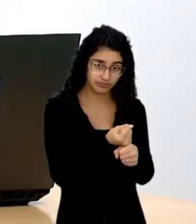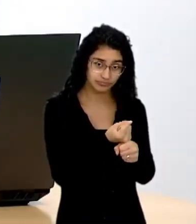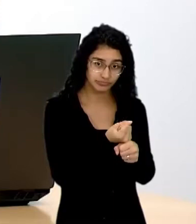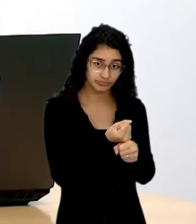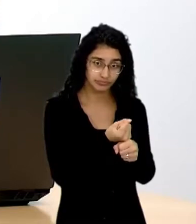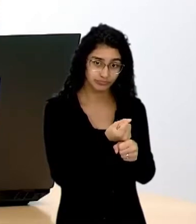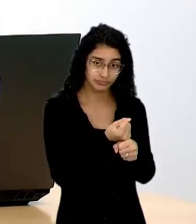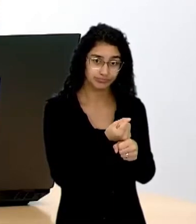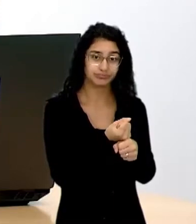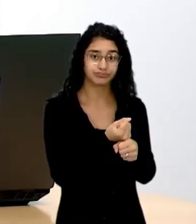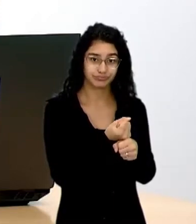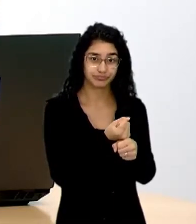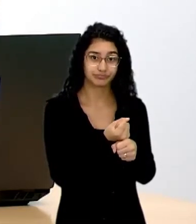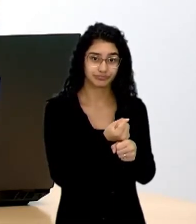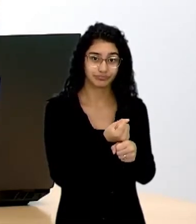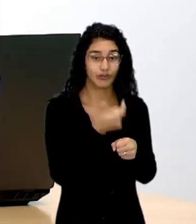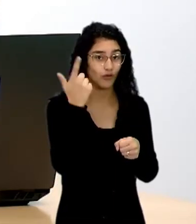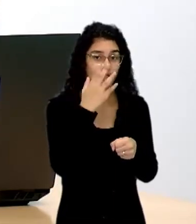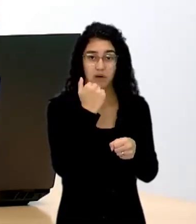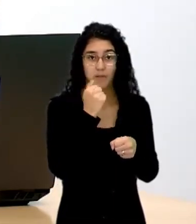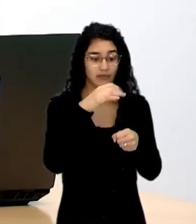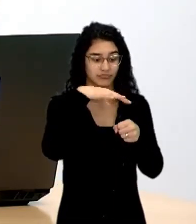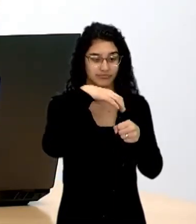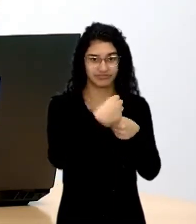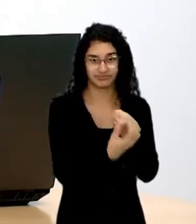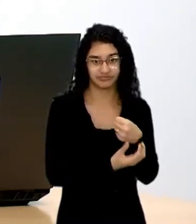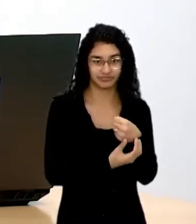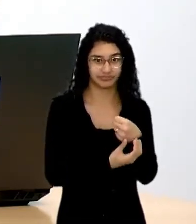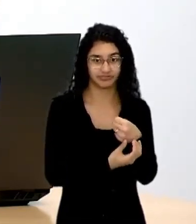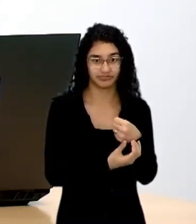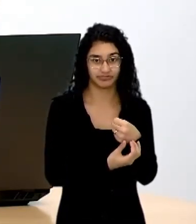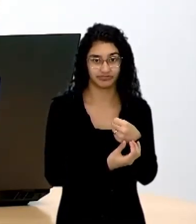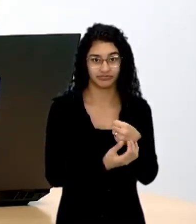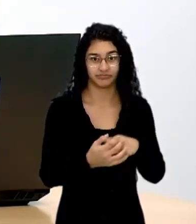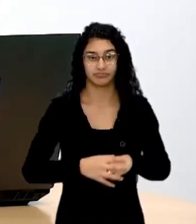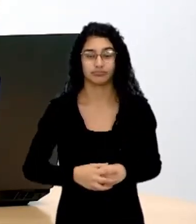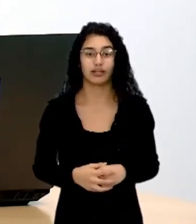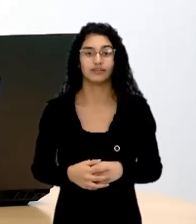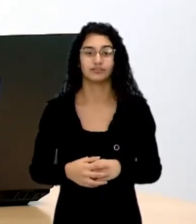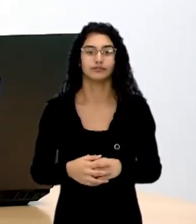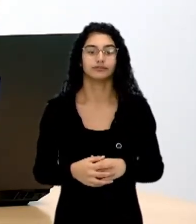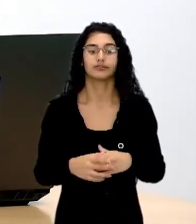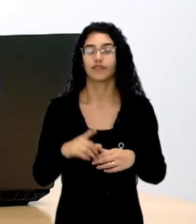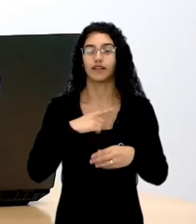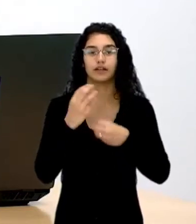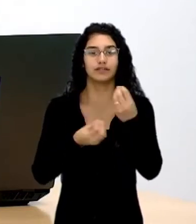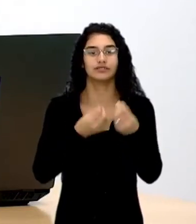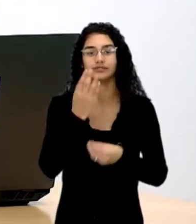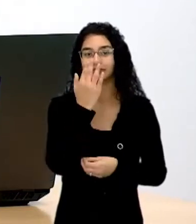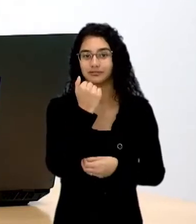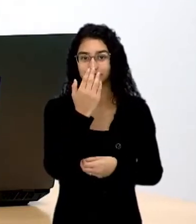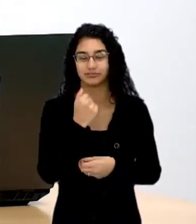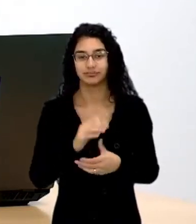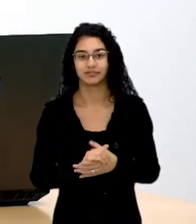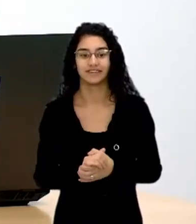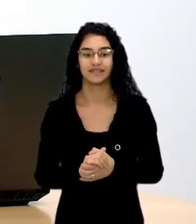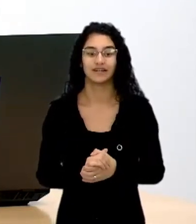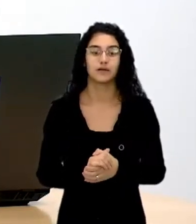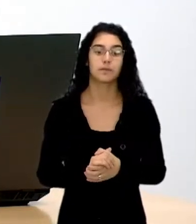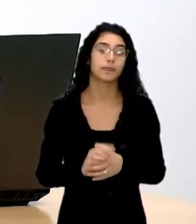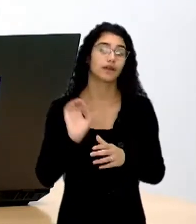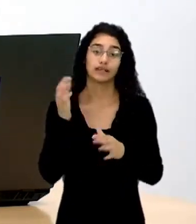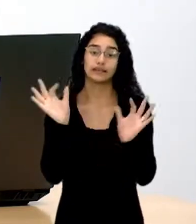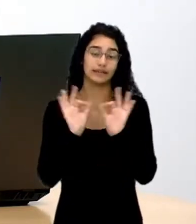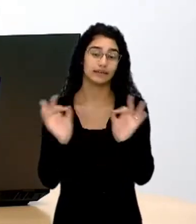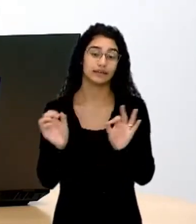se alimentar da batata daquele jeito. Ela fica toda podre, zoada. Essa população não tinha o que comer. O que acontece? O que acontece? Não acontece